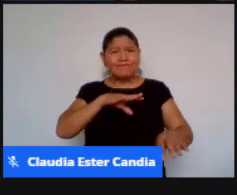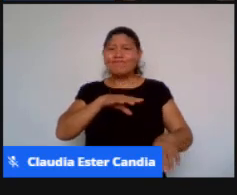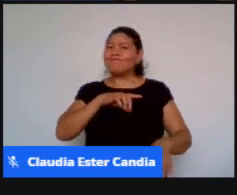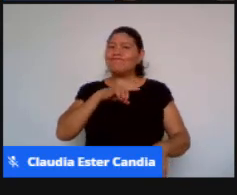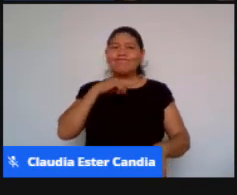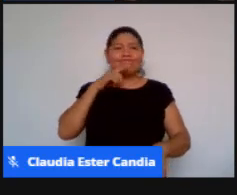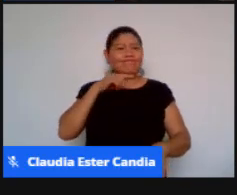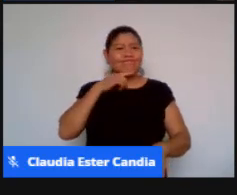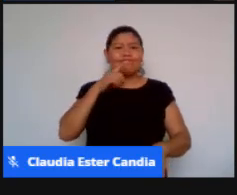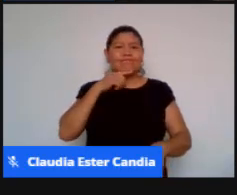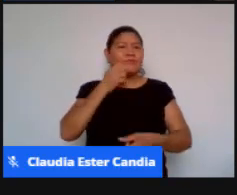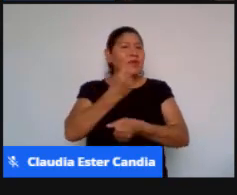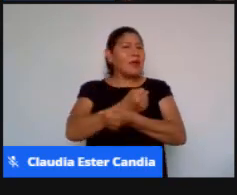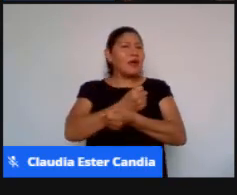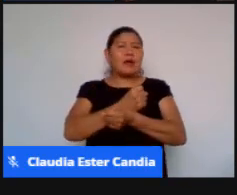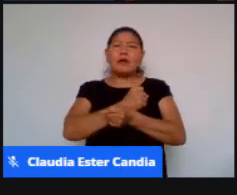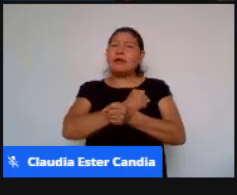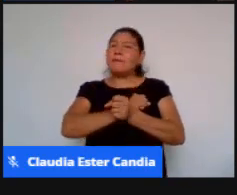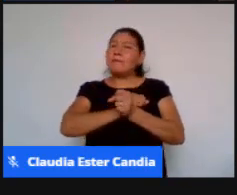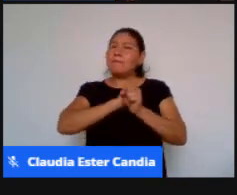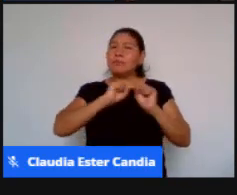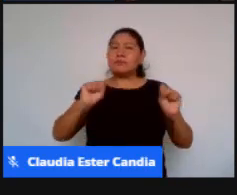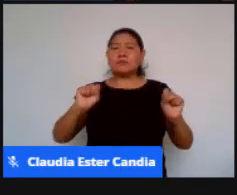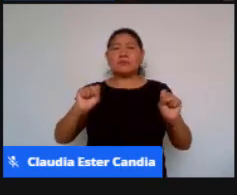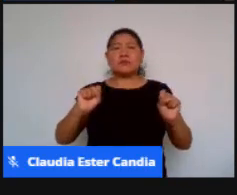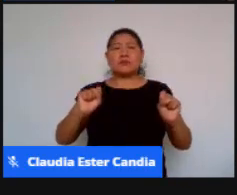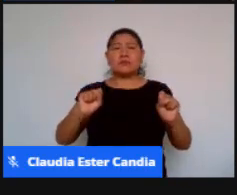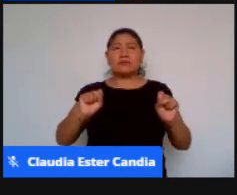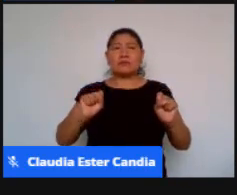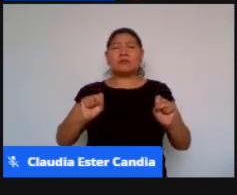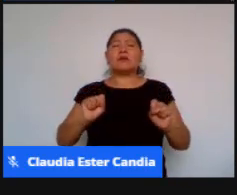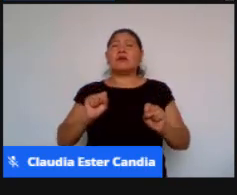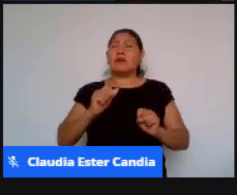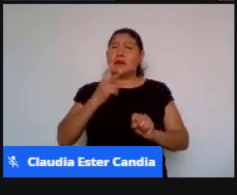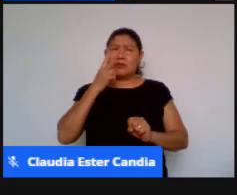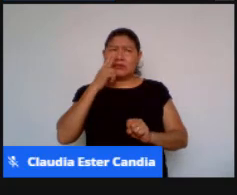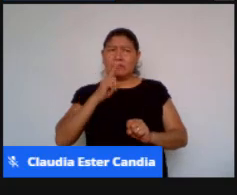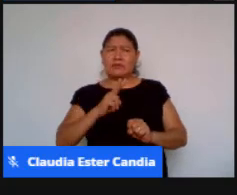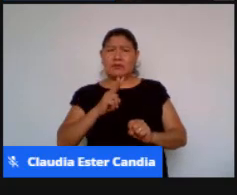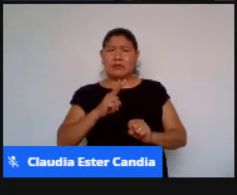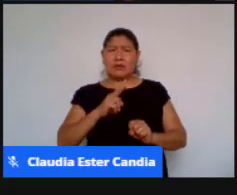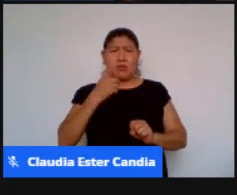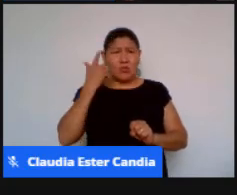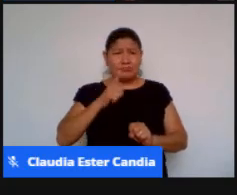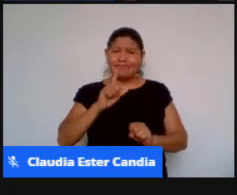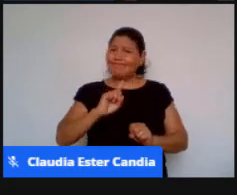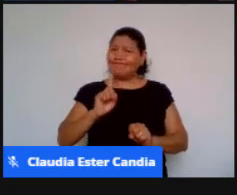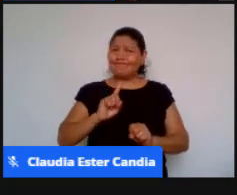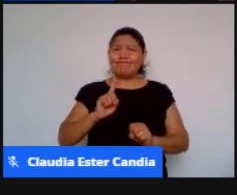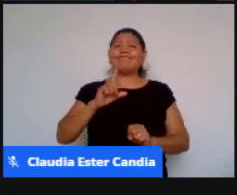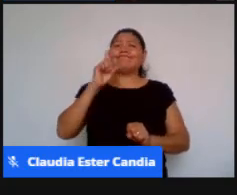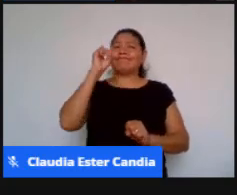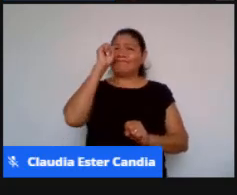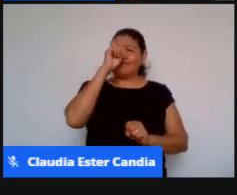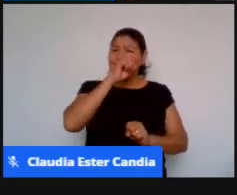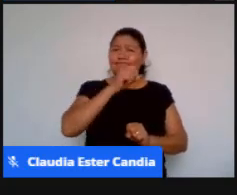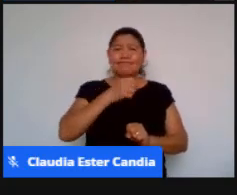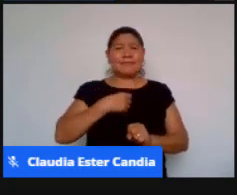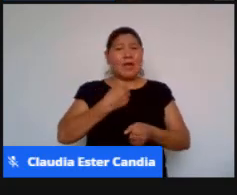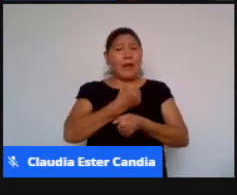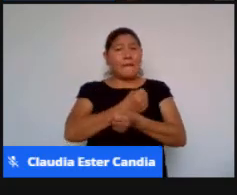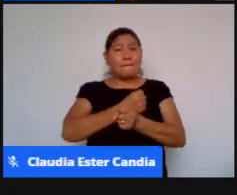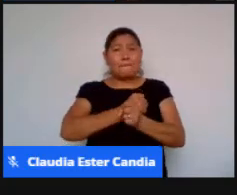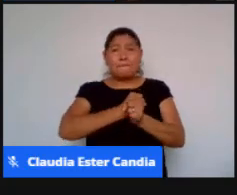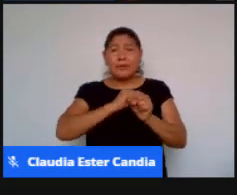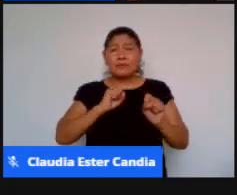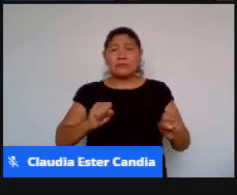presencialmente. É muito complexo isso, né? É difícil demais fazer isso, né? Não é fácil. Então,